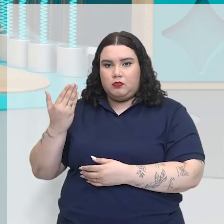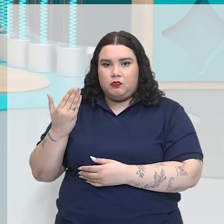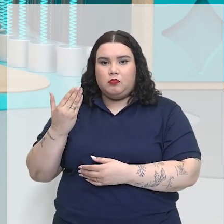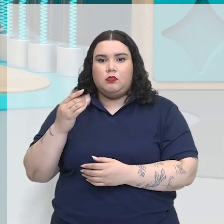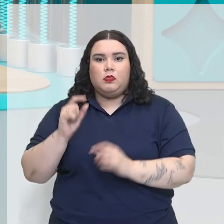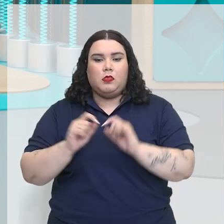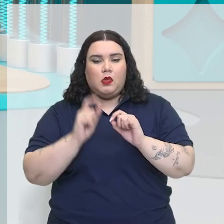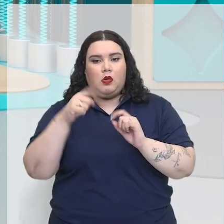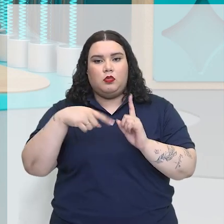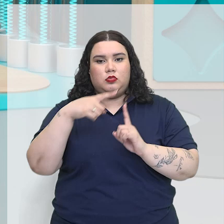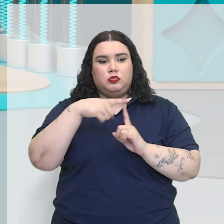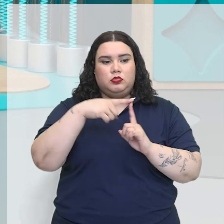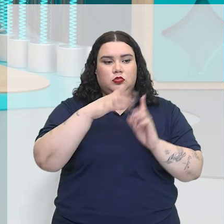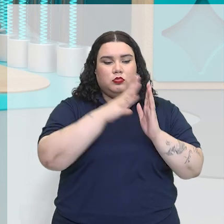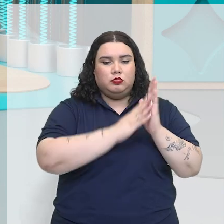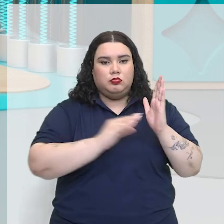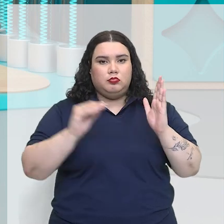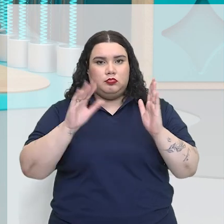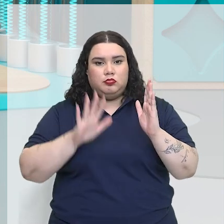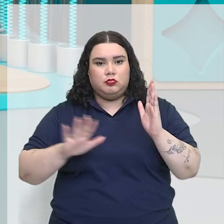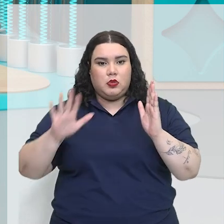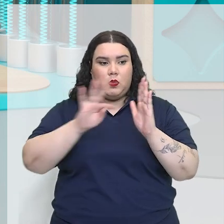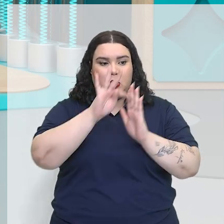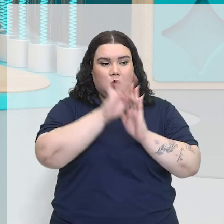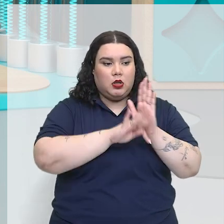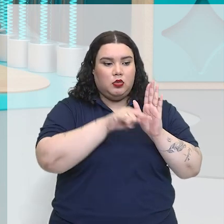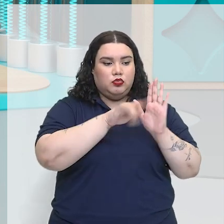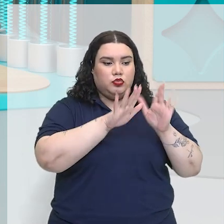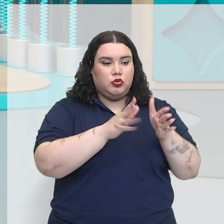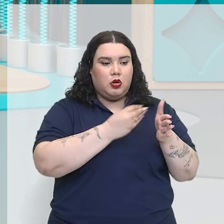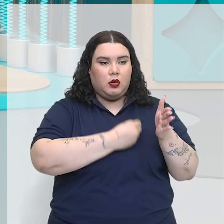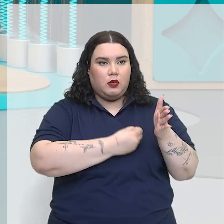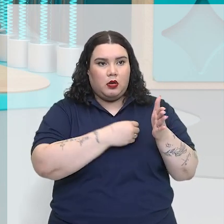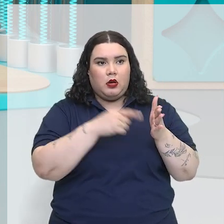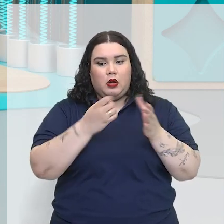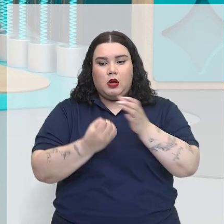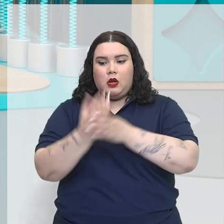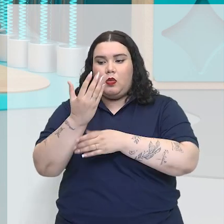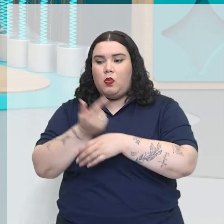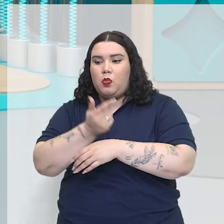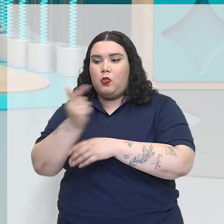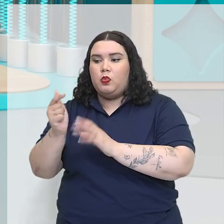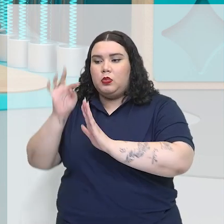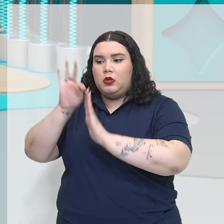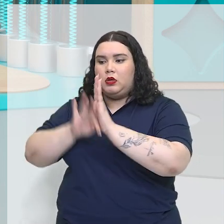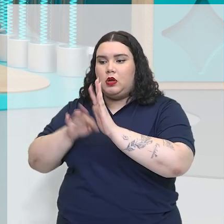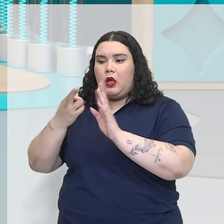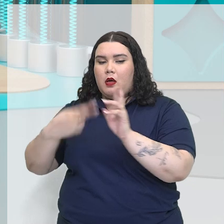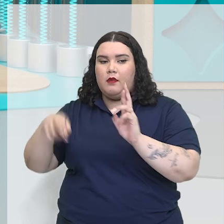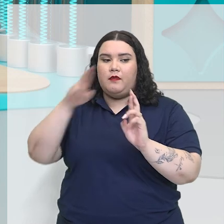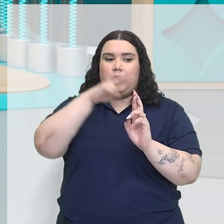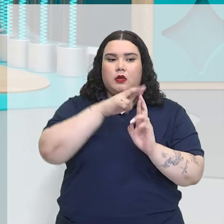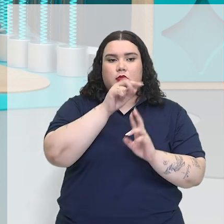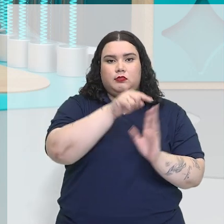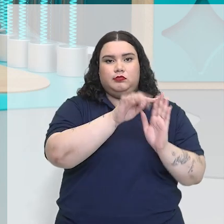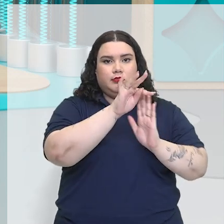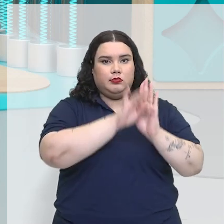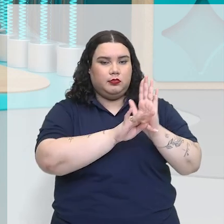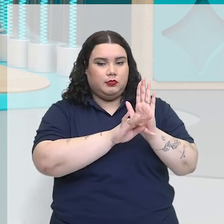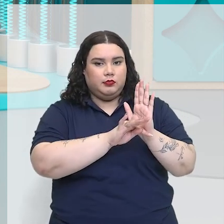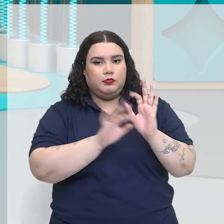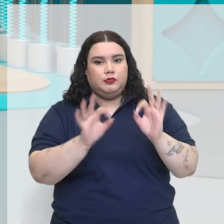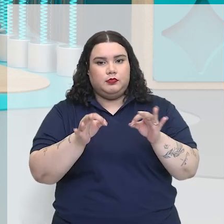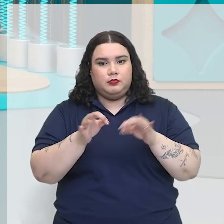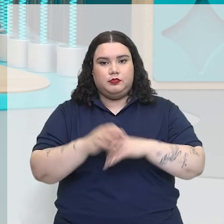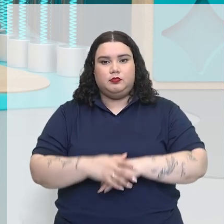de intertextualidade, fazer um diálogo com um texto que já existe no momento dele construir a letra da música dele.